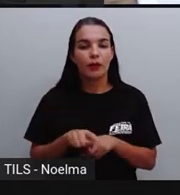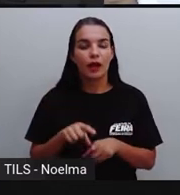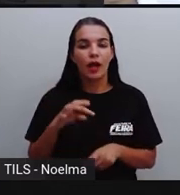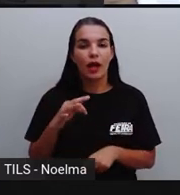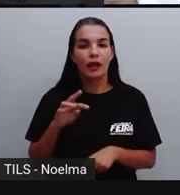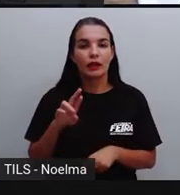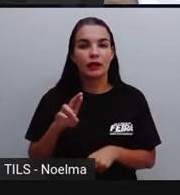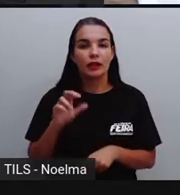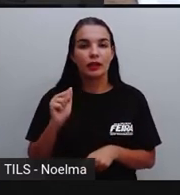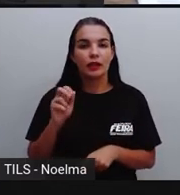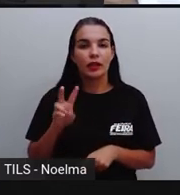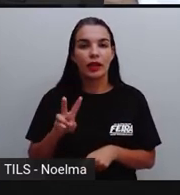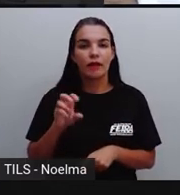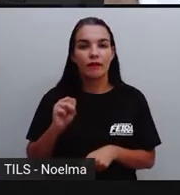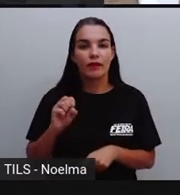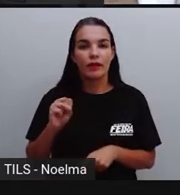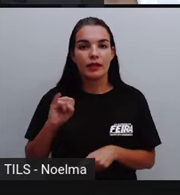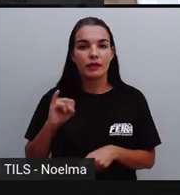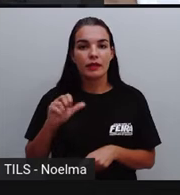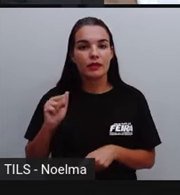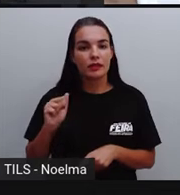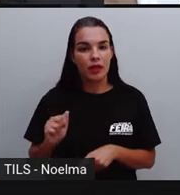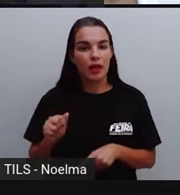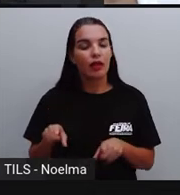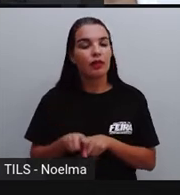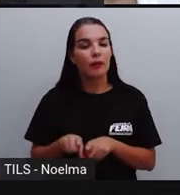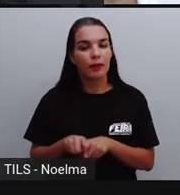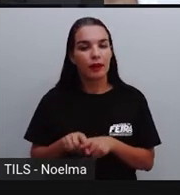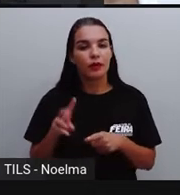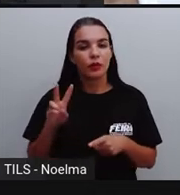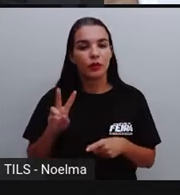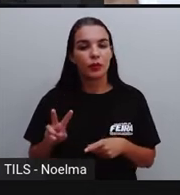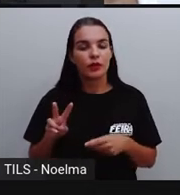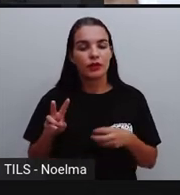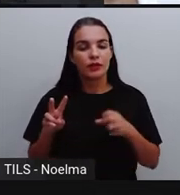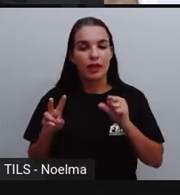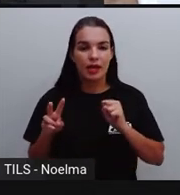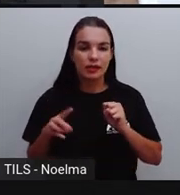Travessia, ó, mais uma palavrinha com dois sis.